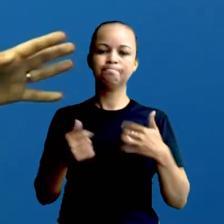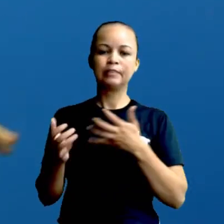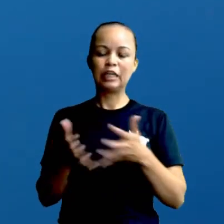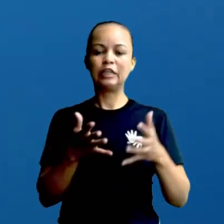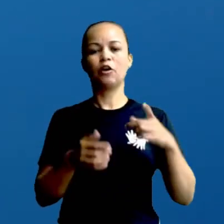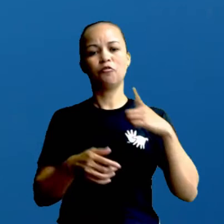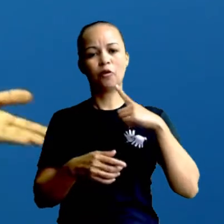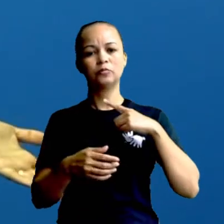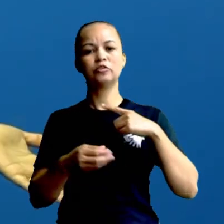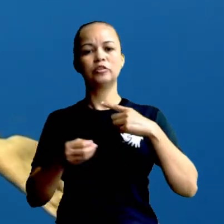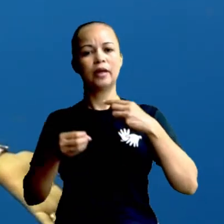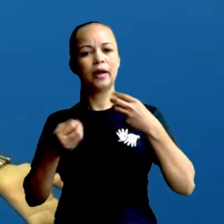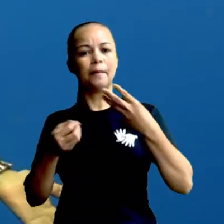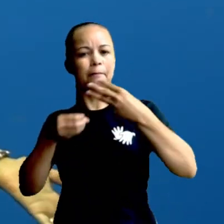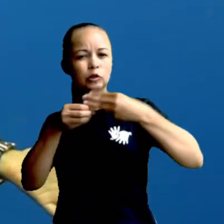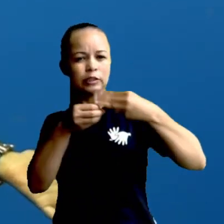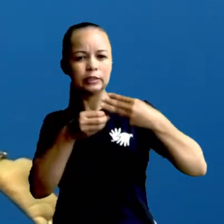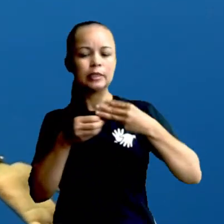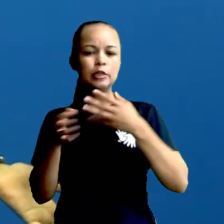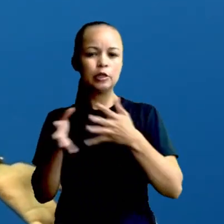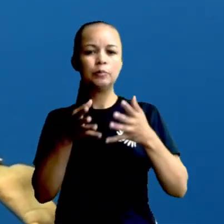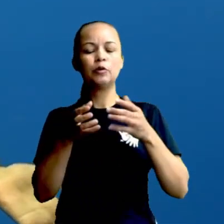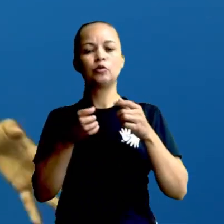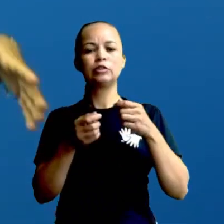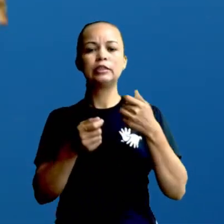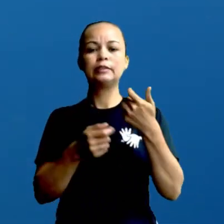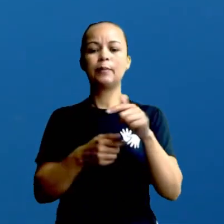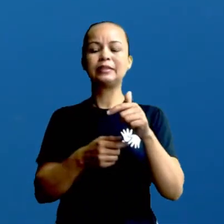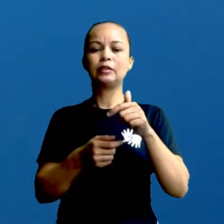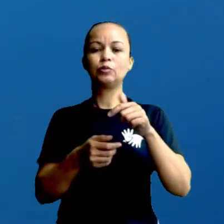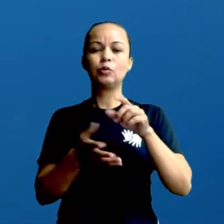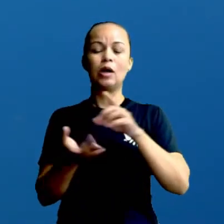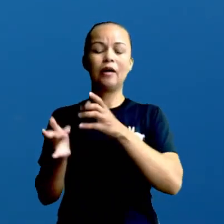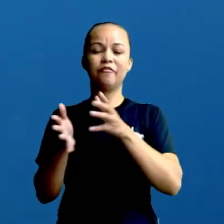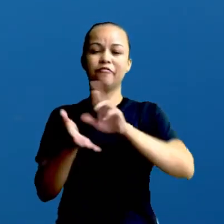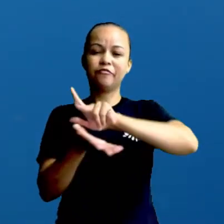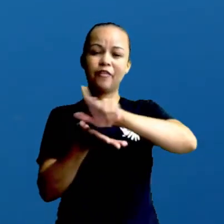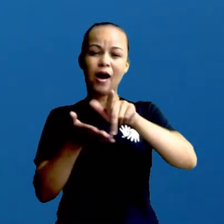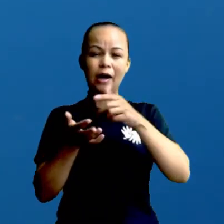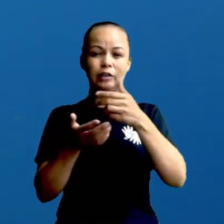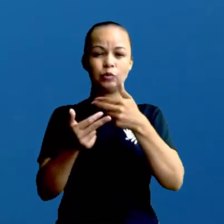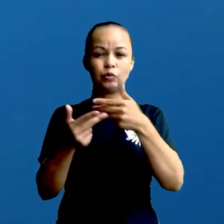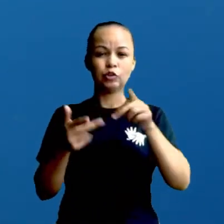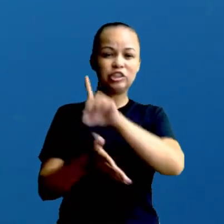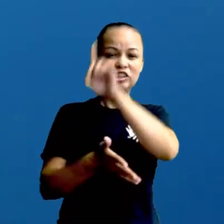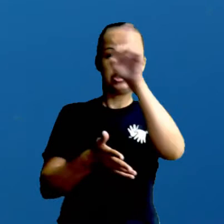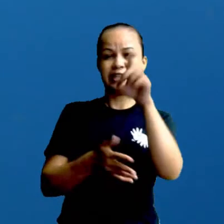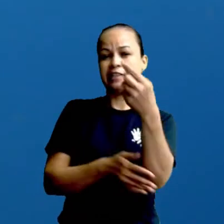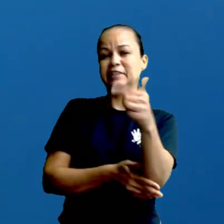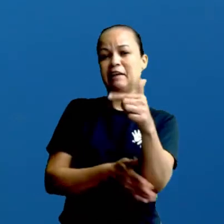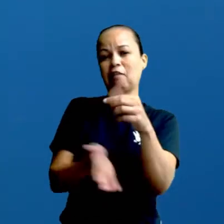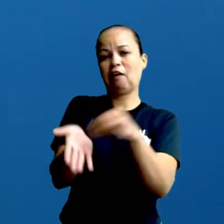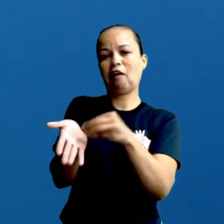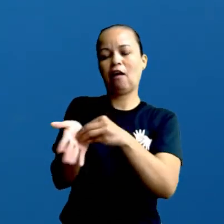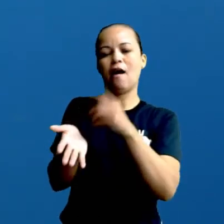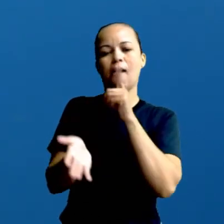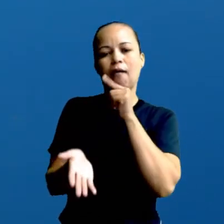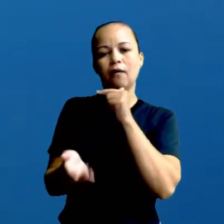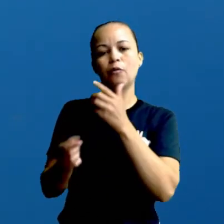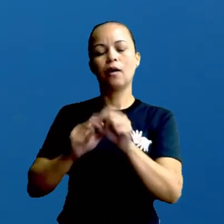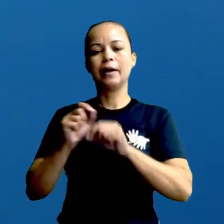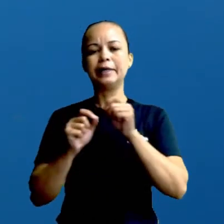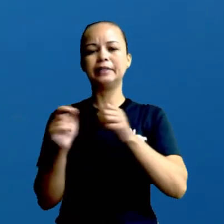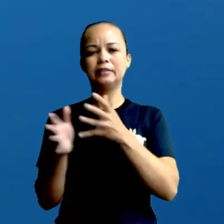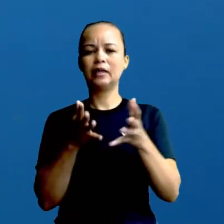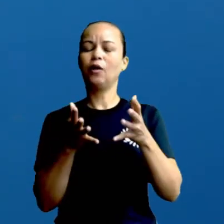municípios aí que passam dias sem ter chegada de água, né? Lá no sertão do estado, gente, tem cidades ainda que dependem